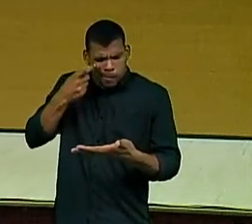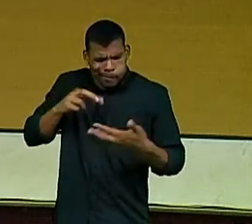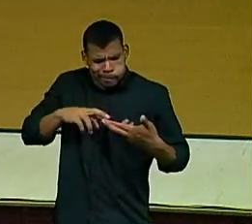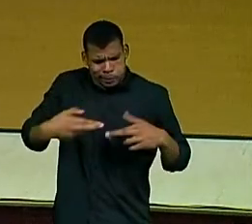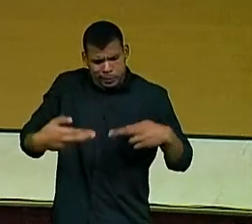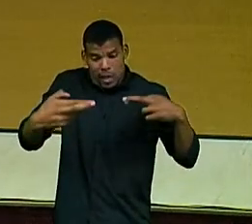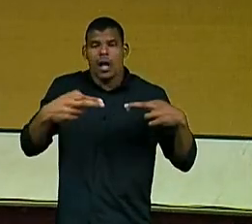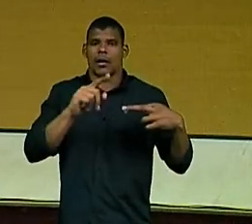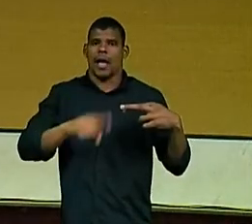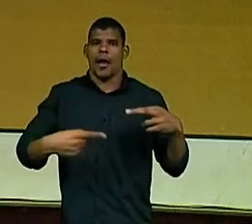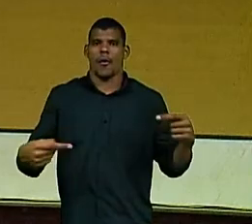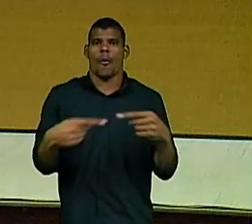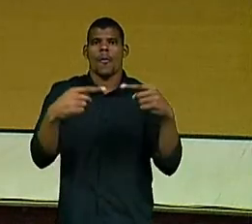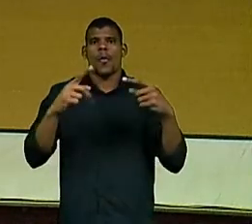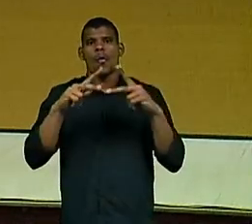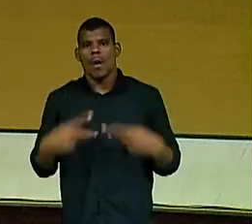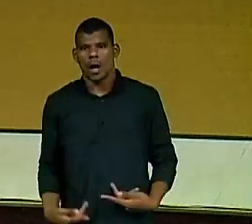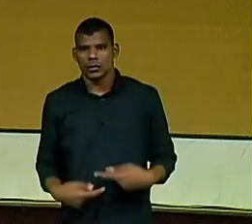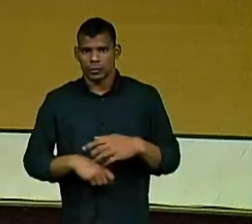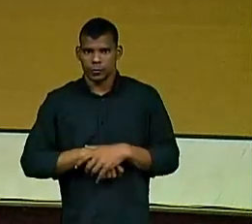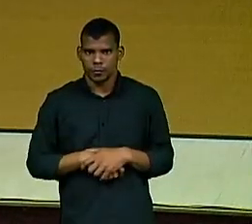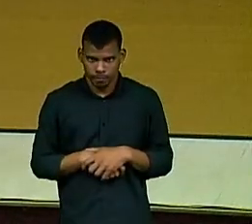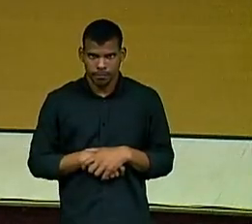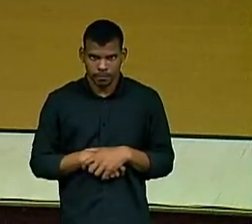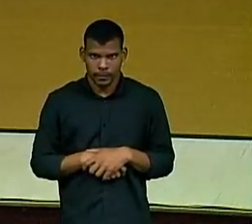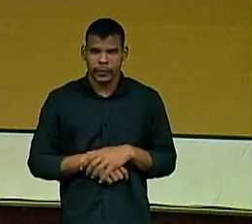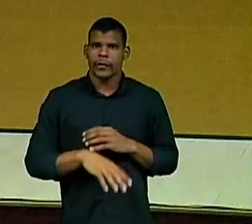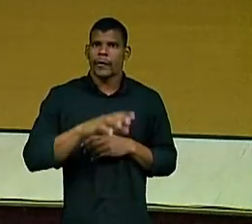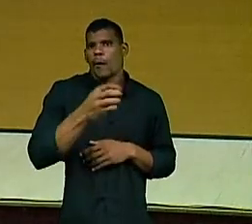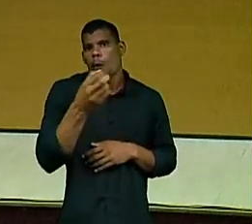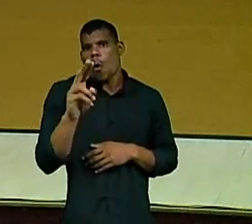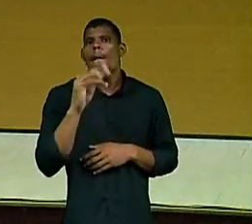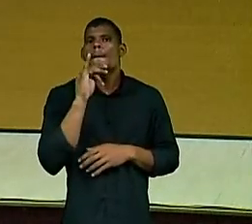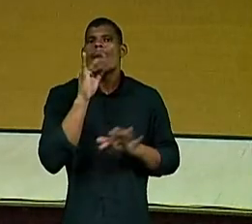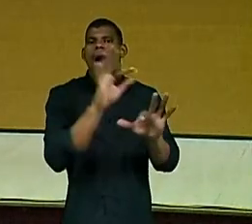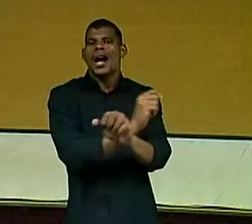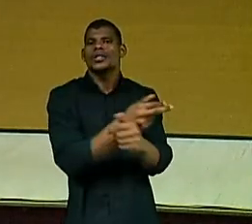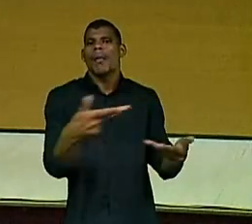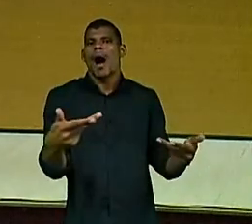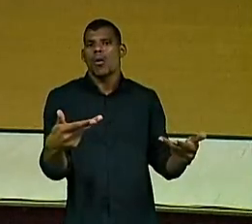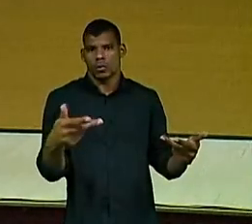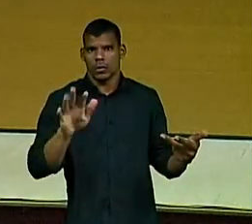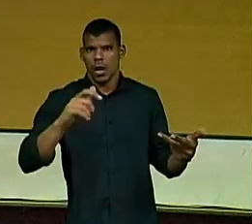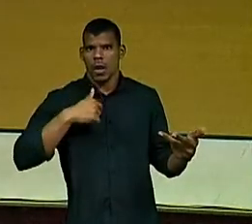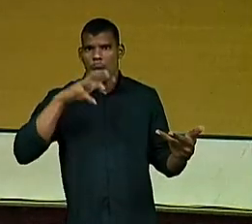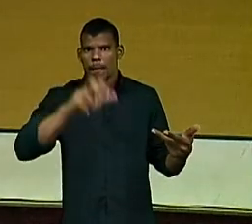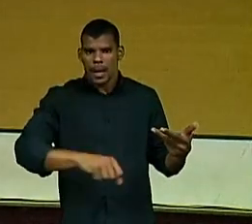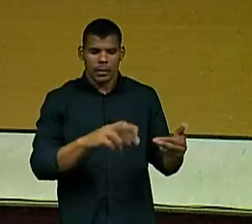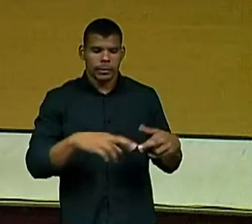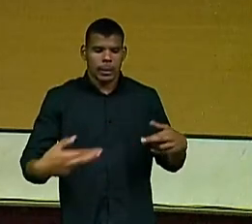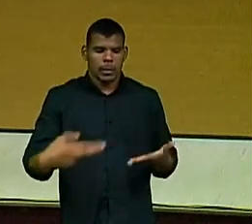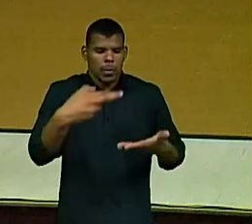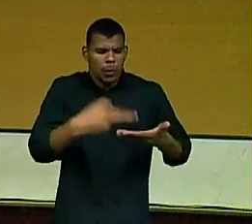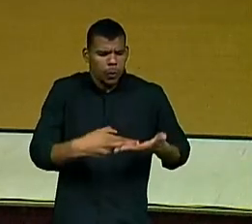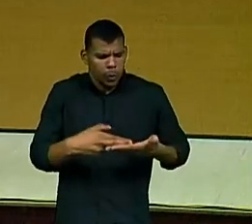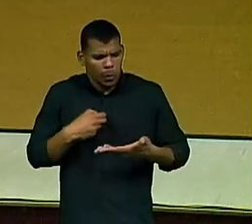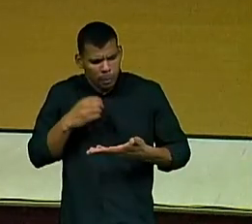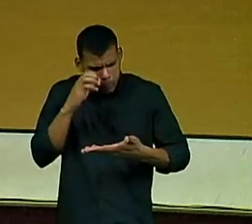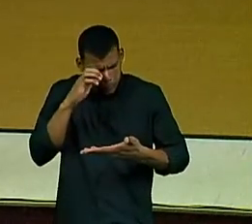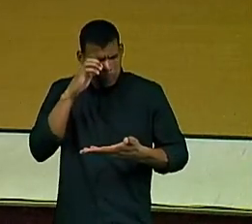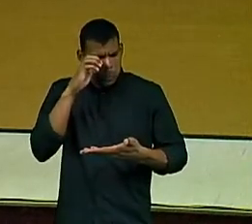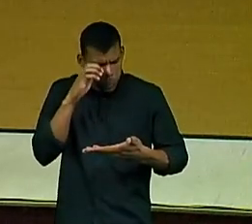de diferentes maneiras porém o livro da vida só tem uma maneira de ser